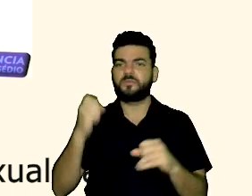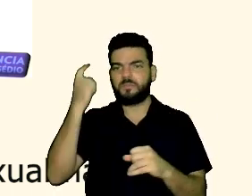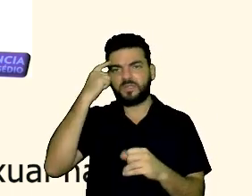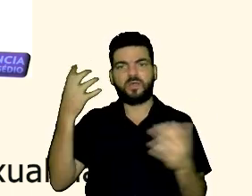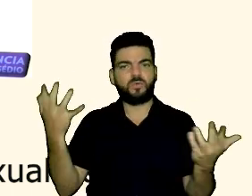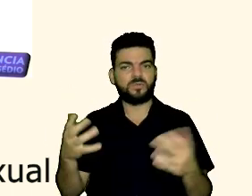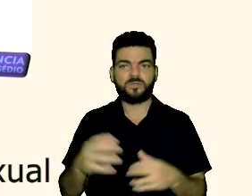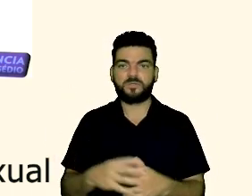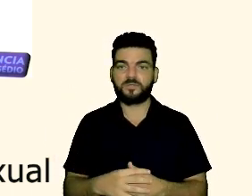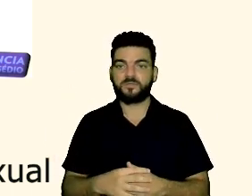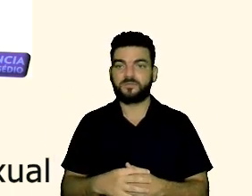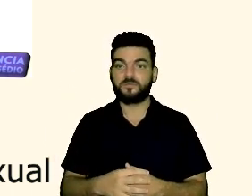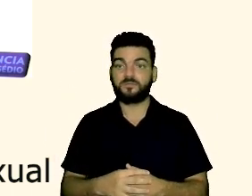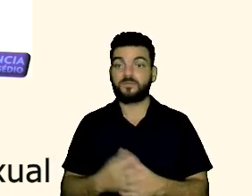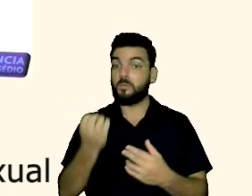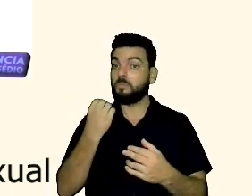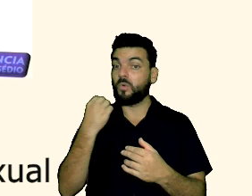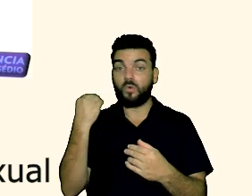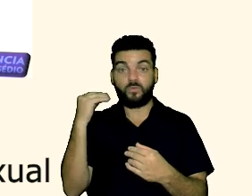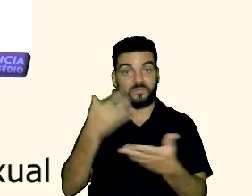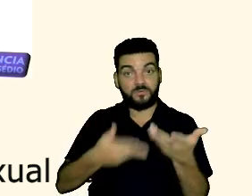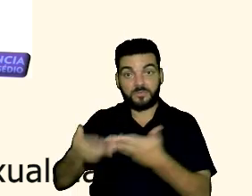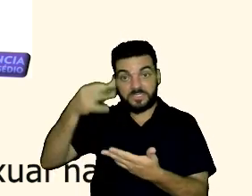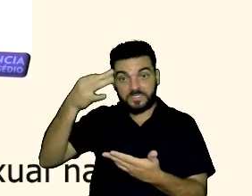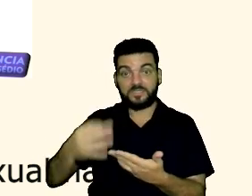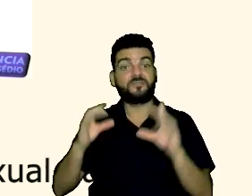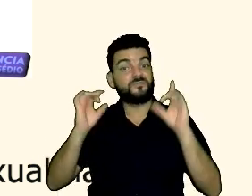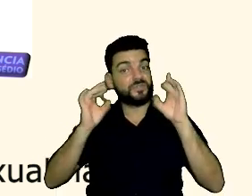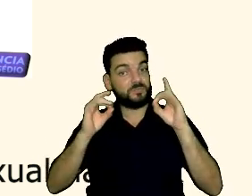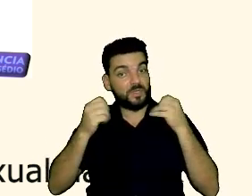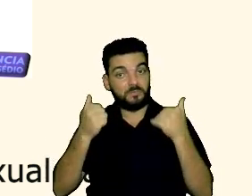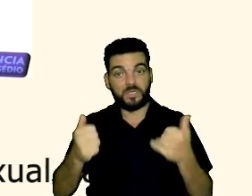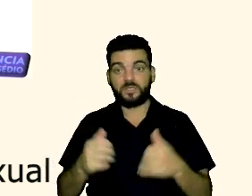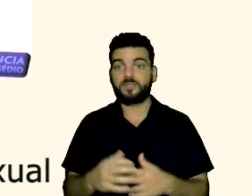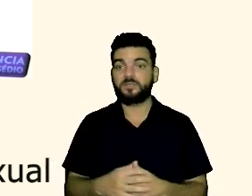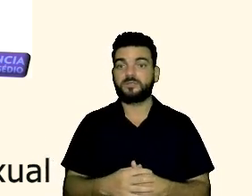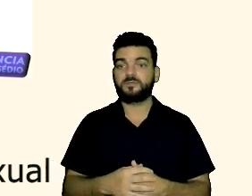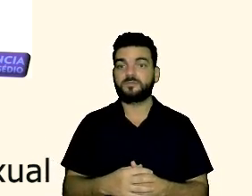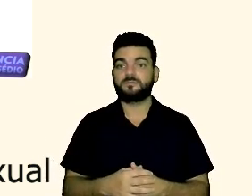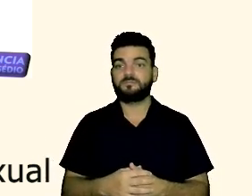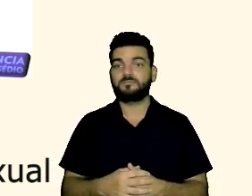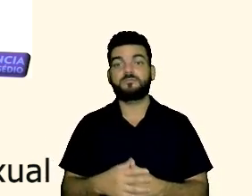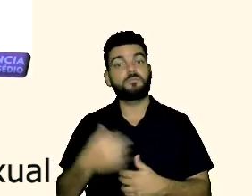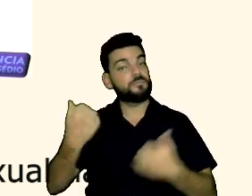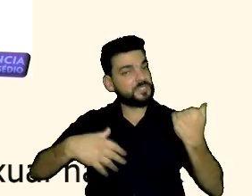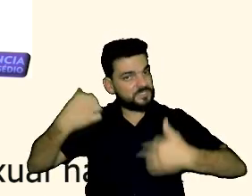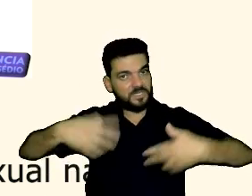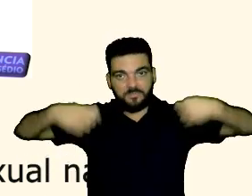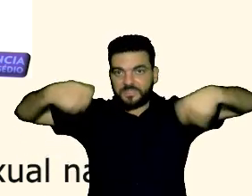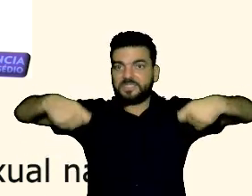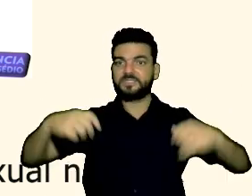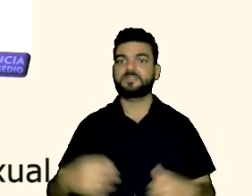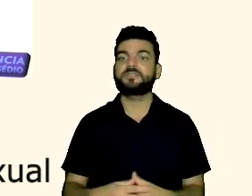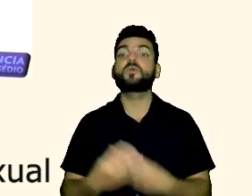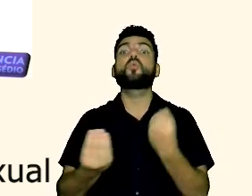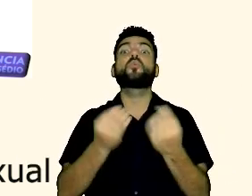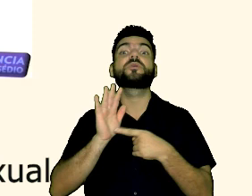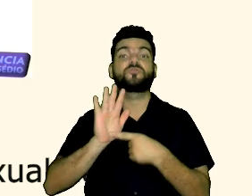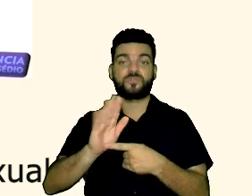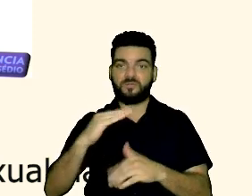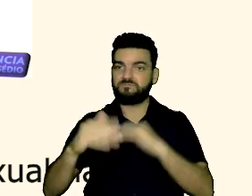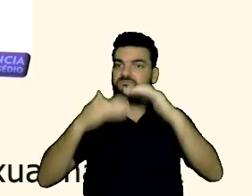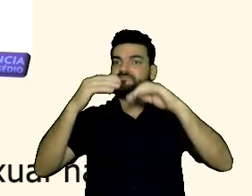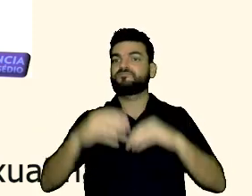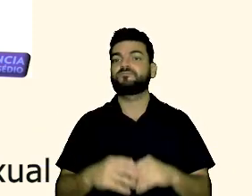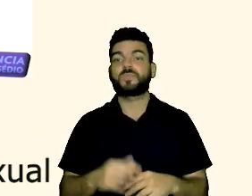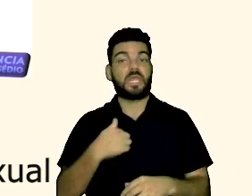feedback, né? Devolver essa situação e dizer como eu posso te ajudar, porque eu não estou feliz da forma como eu estou sendo tratado. Então,